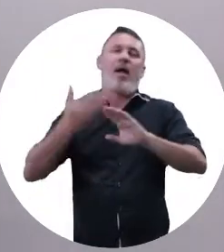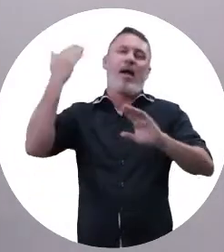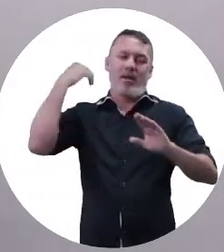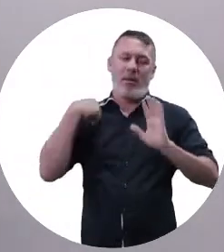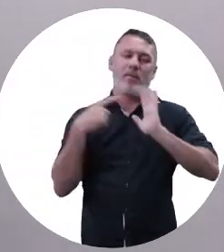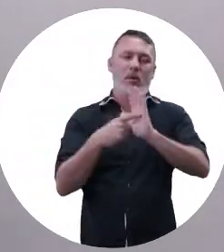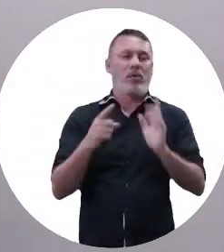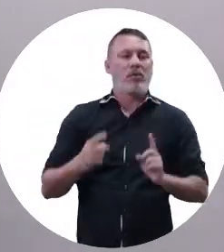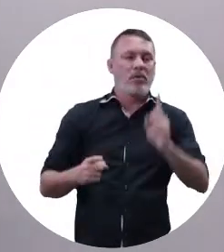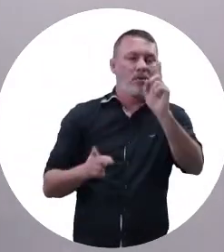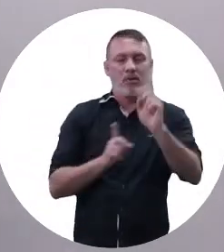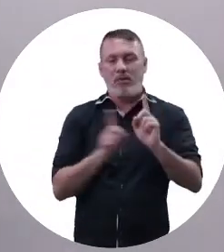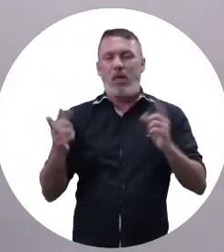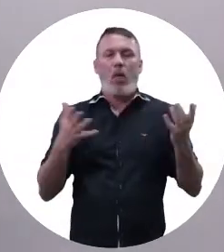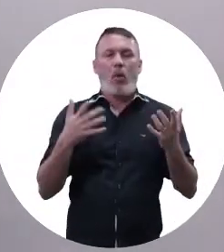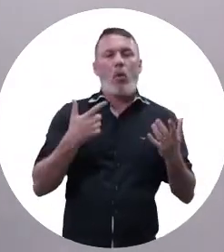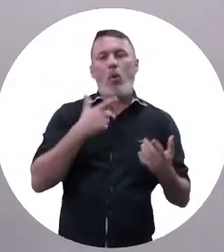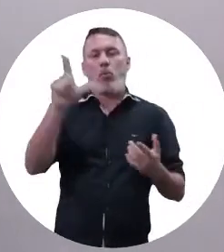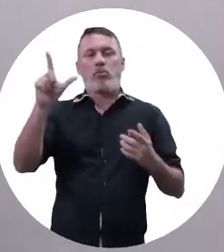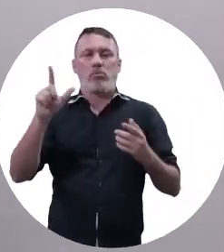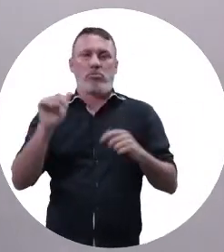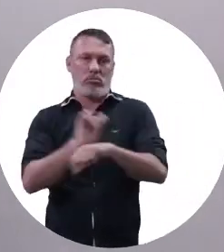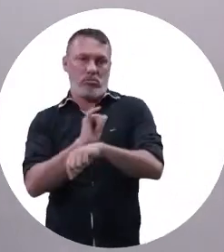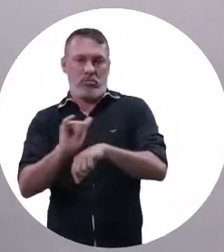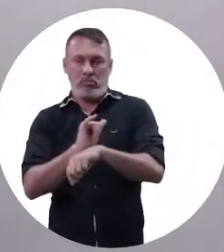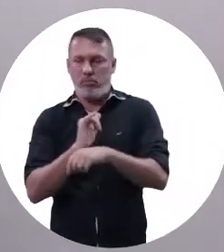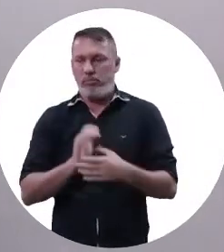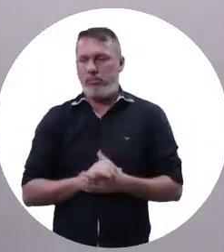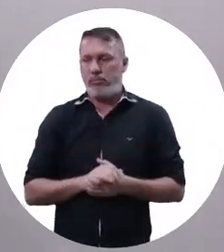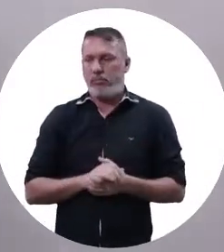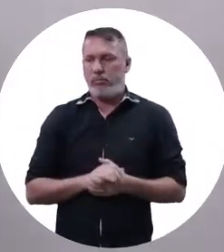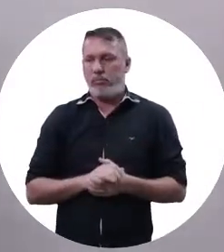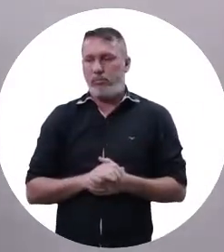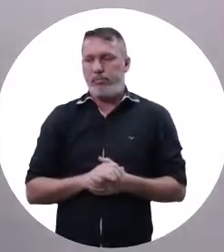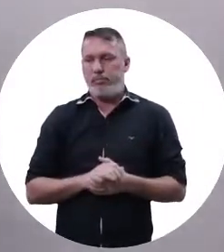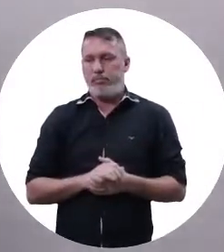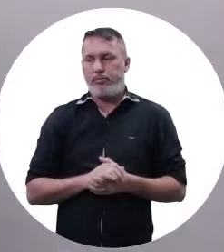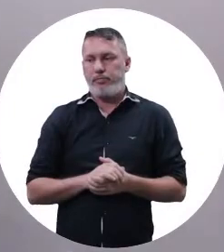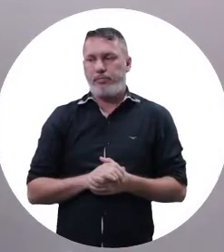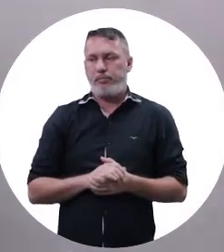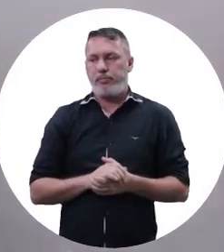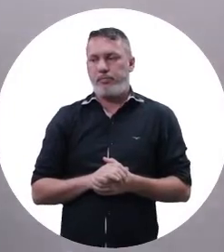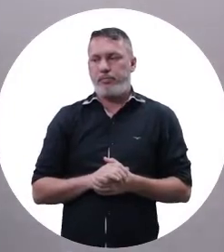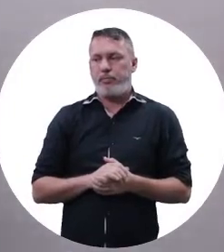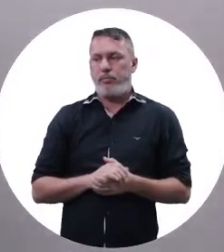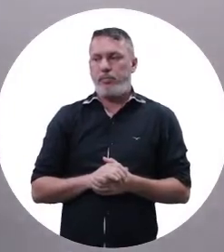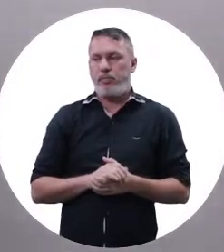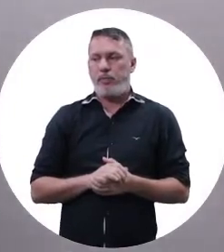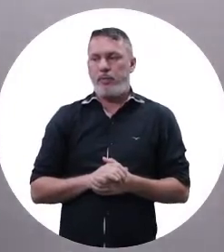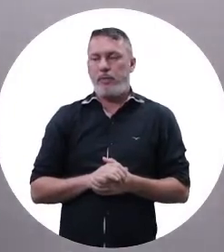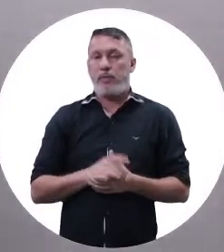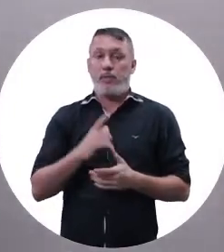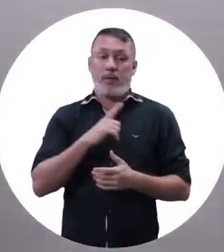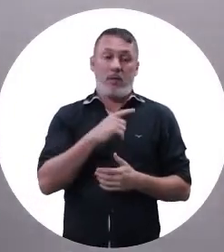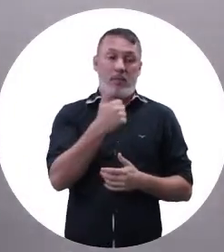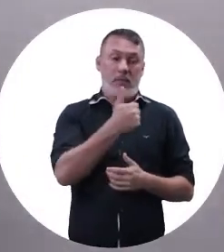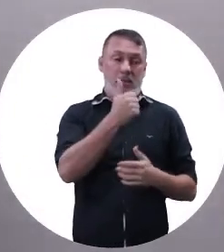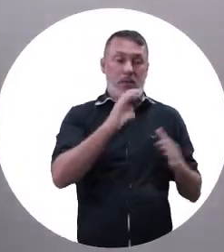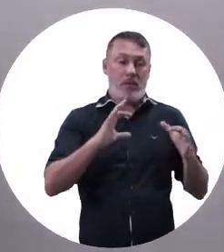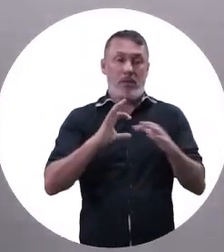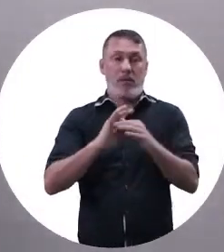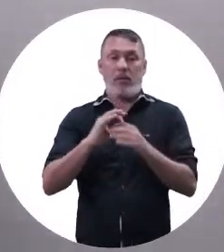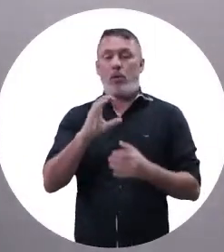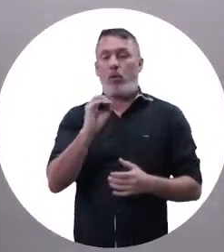volta nos pares eletrônicos. Vem aqui, ó. Primeira ligação covalente, segunda